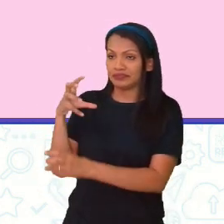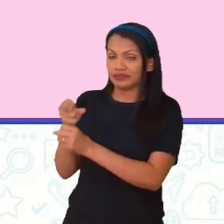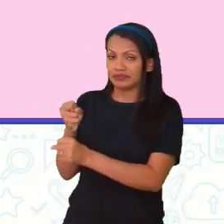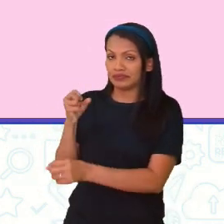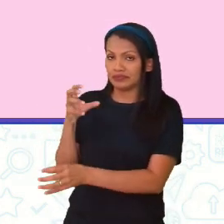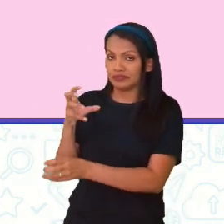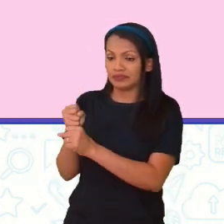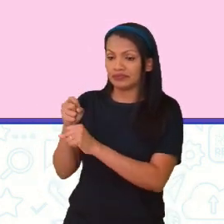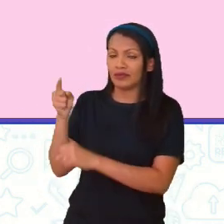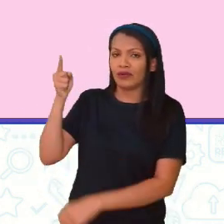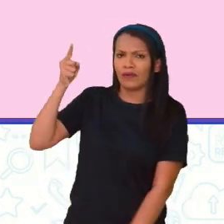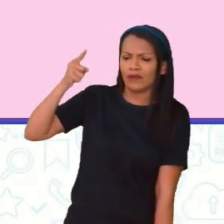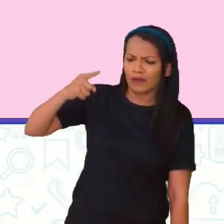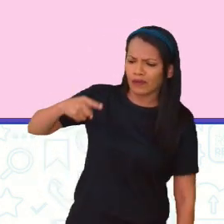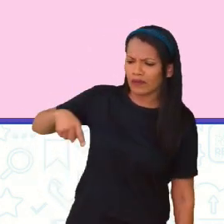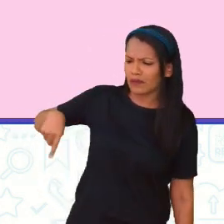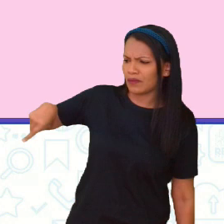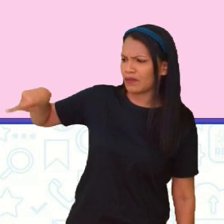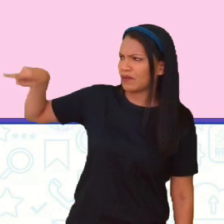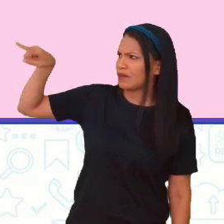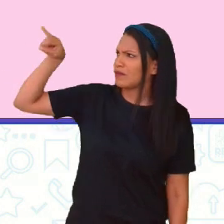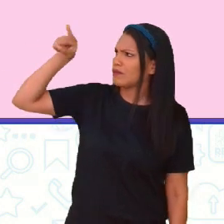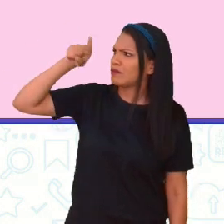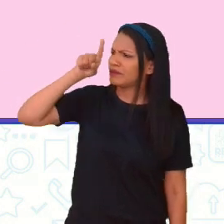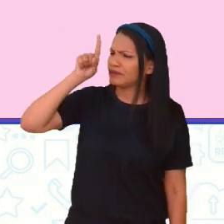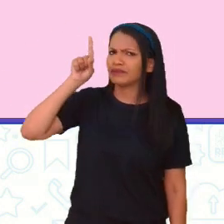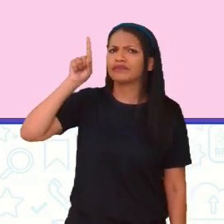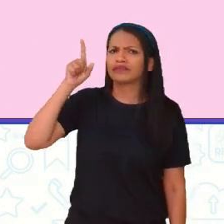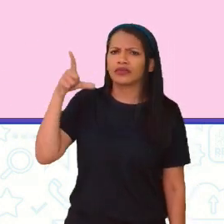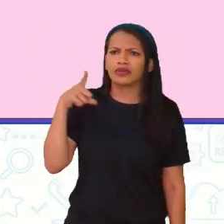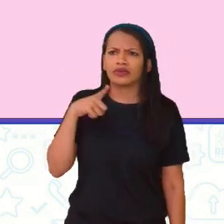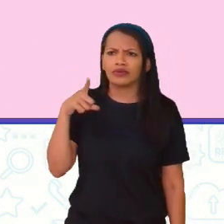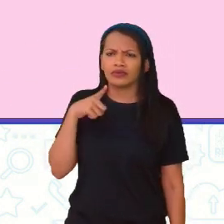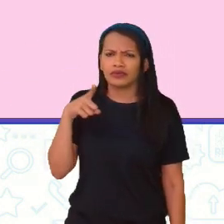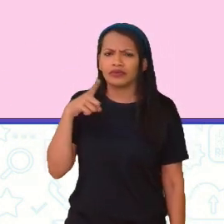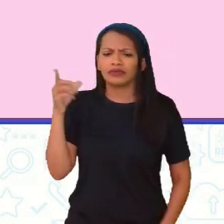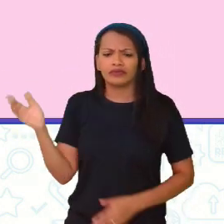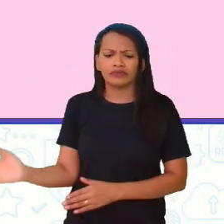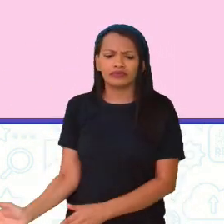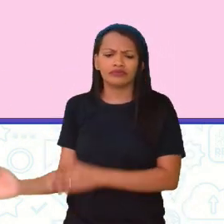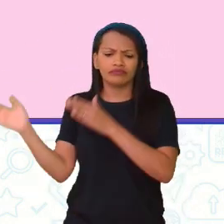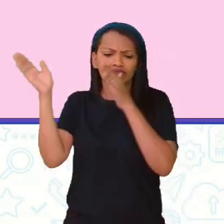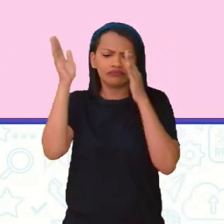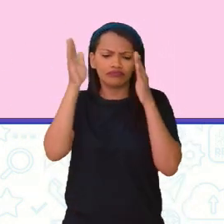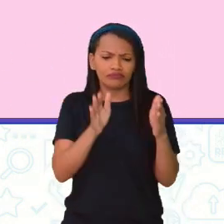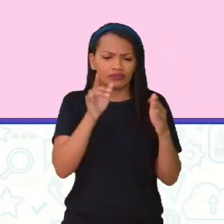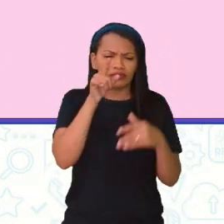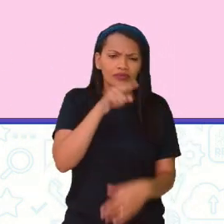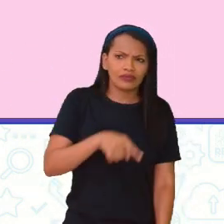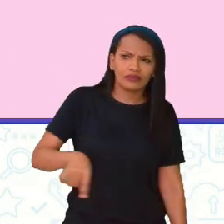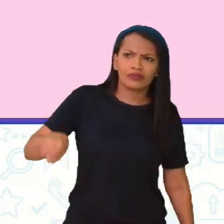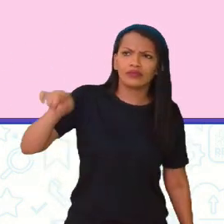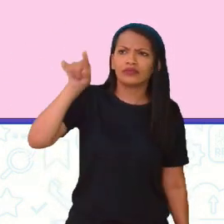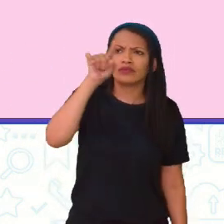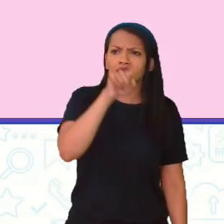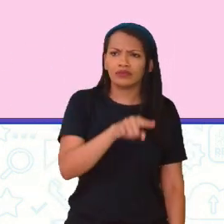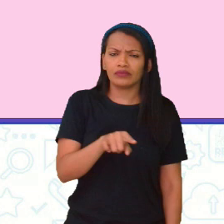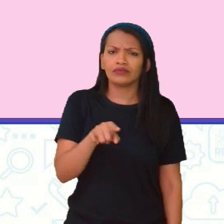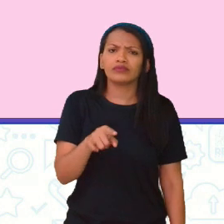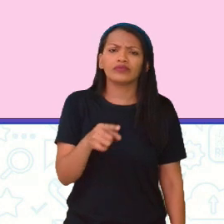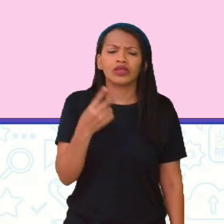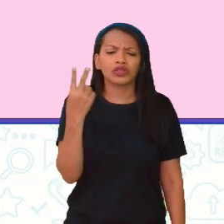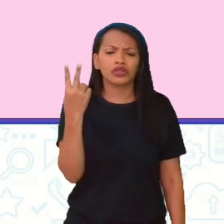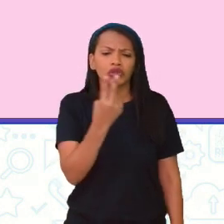esse círculo grande, que tem a lupinha pegando apenas 2, ele é como se eu tivesse meu